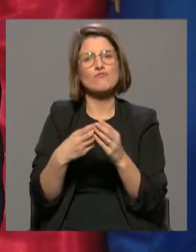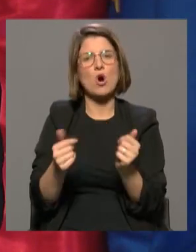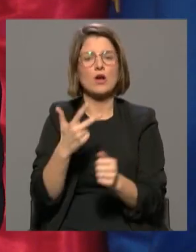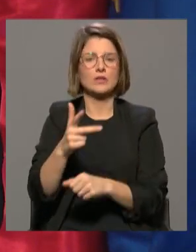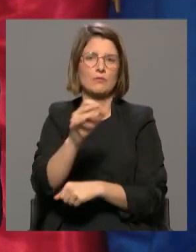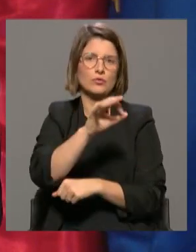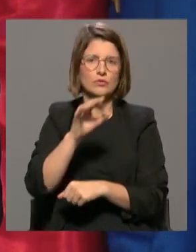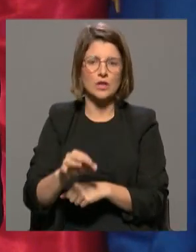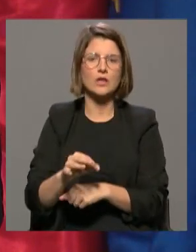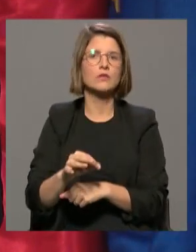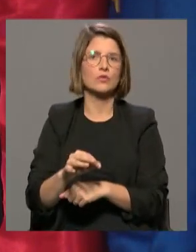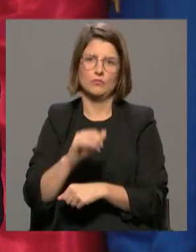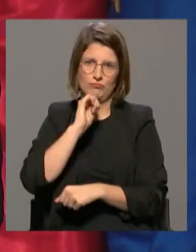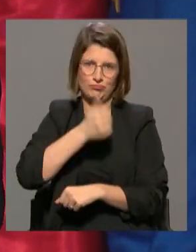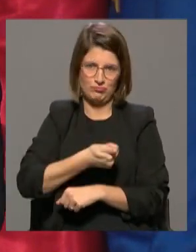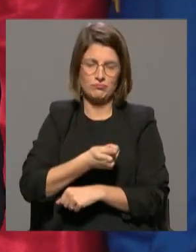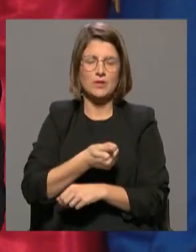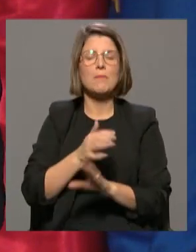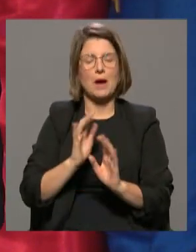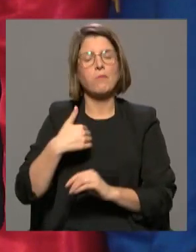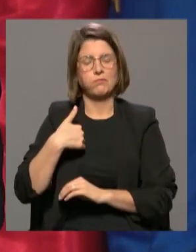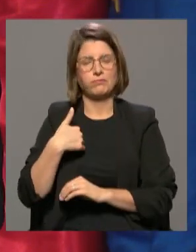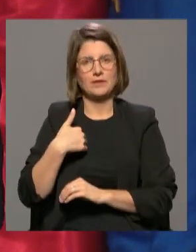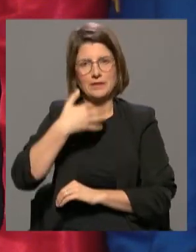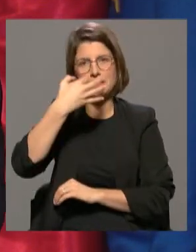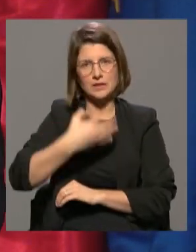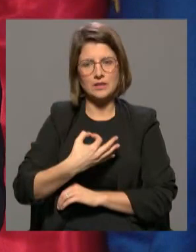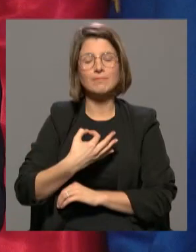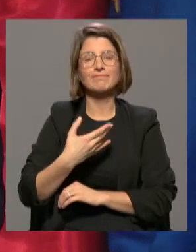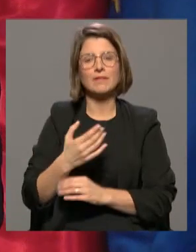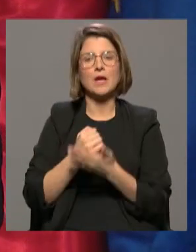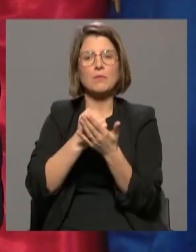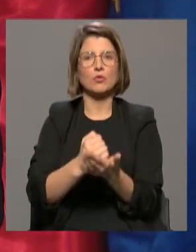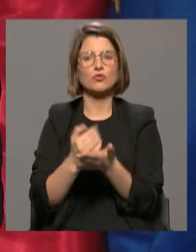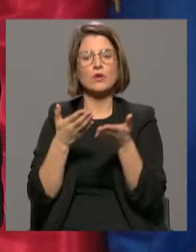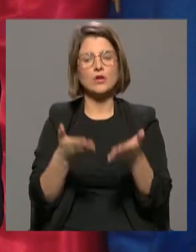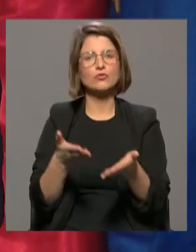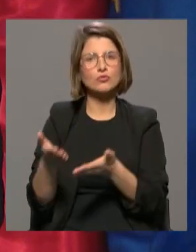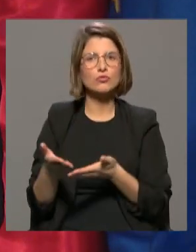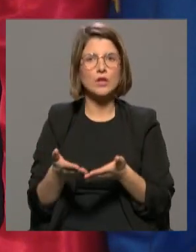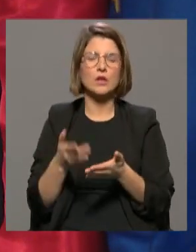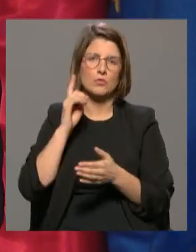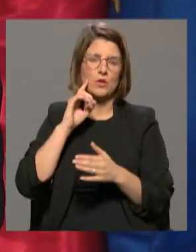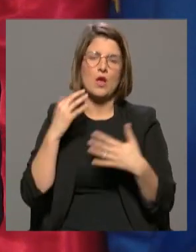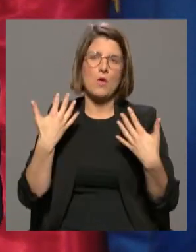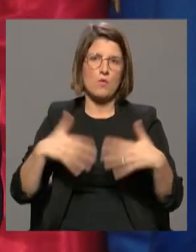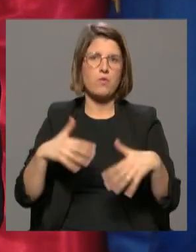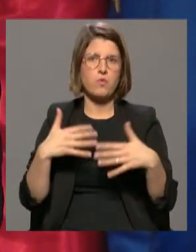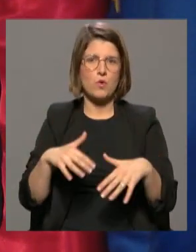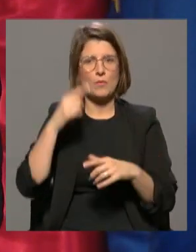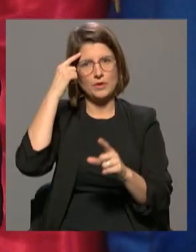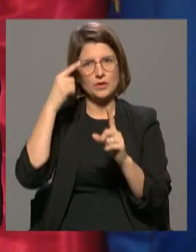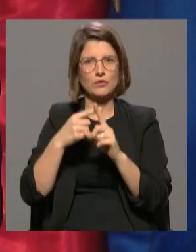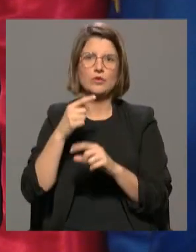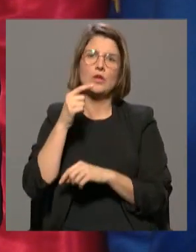problemas e as dificuldades sentidas mas acreditando que são contributo de grande importância para as